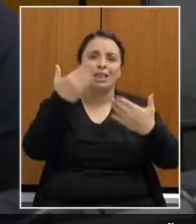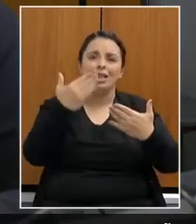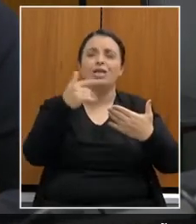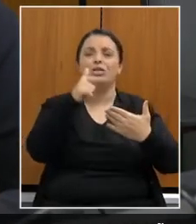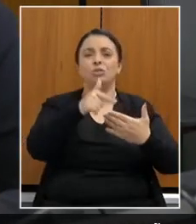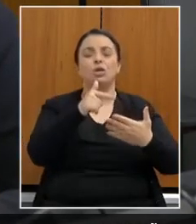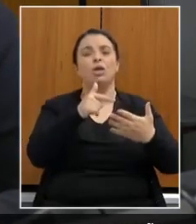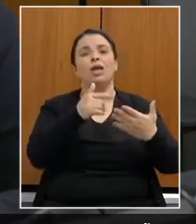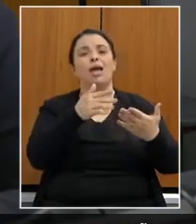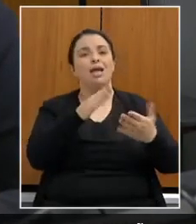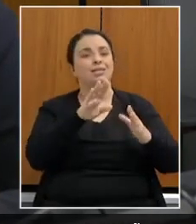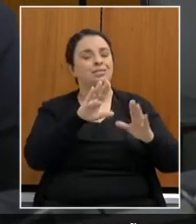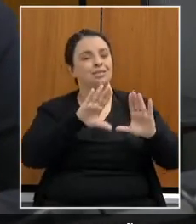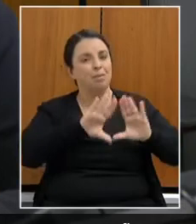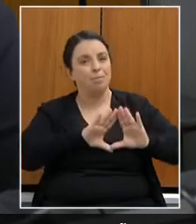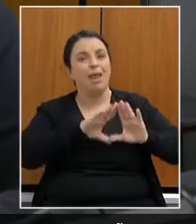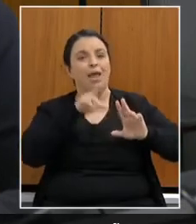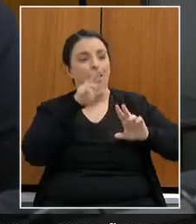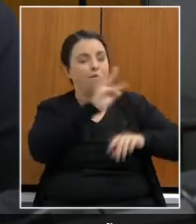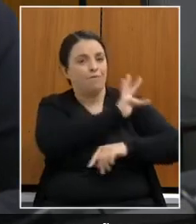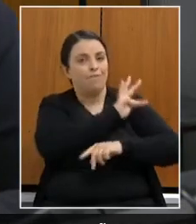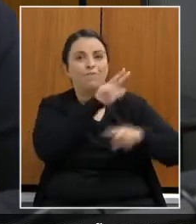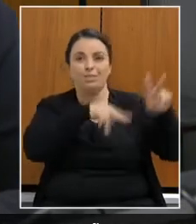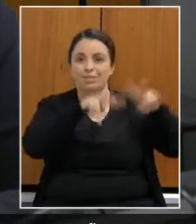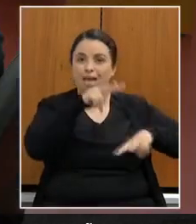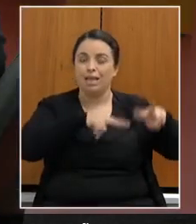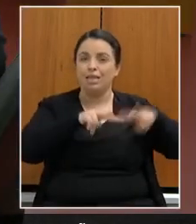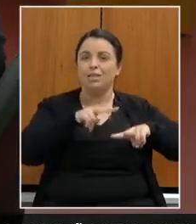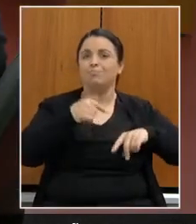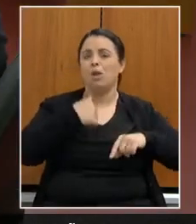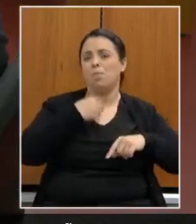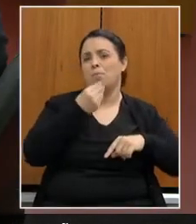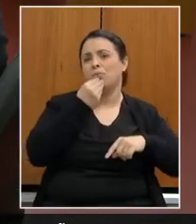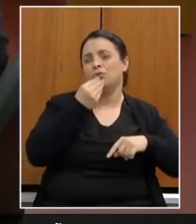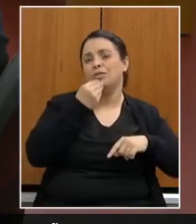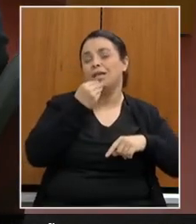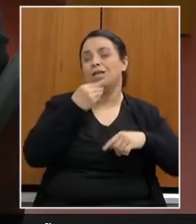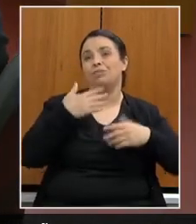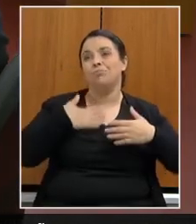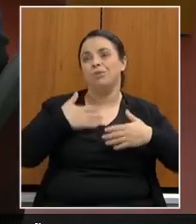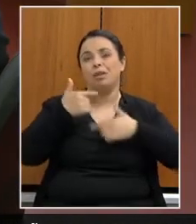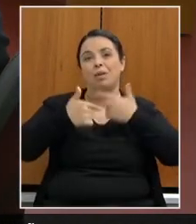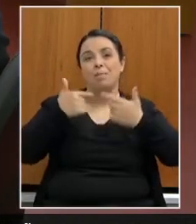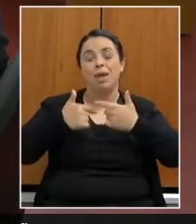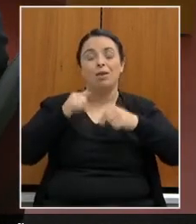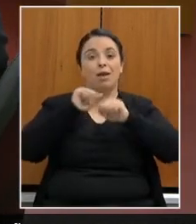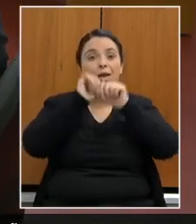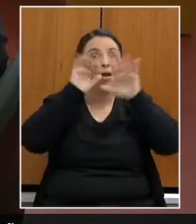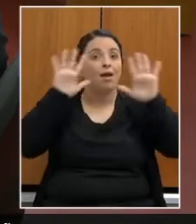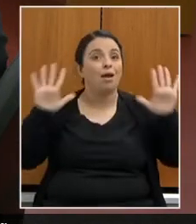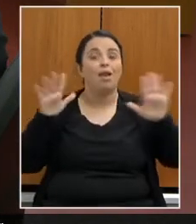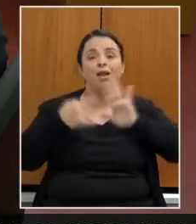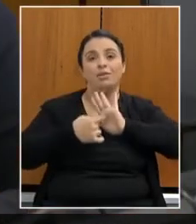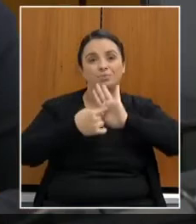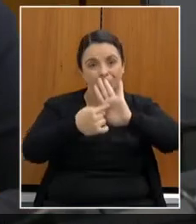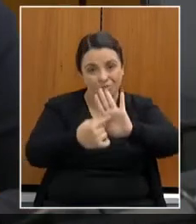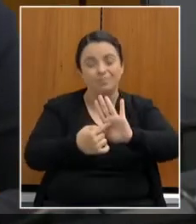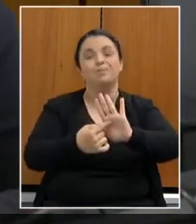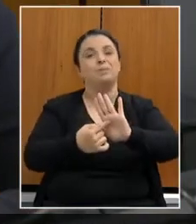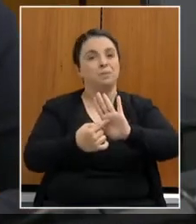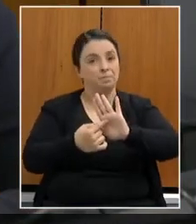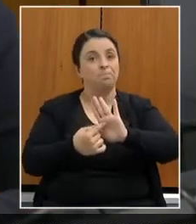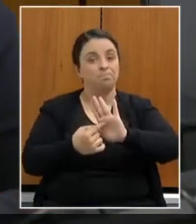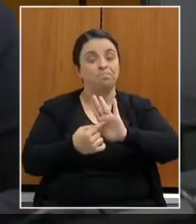oportunidade grande em poder ser mais transparente do que a gente vem tentando ser, e também,